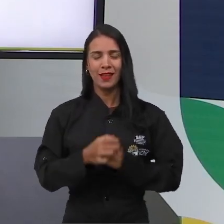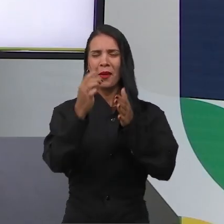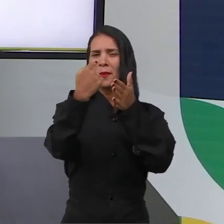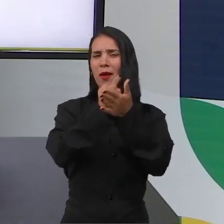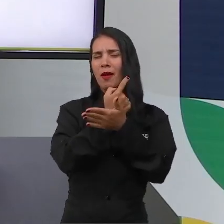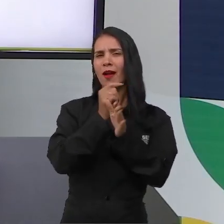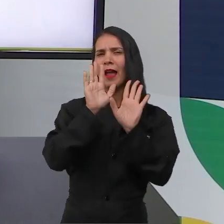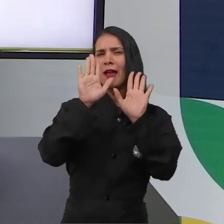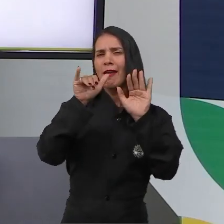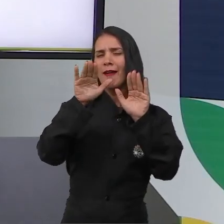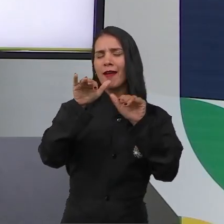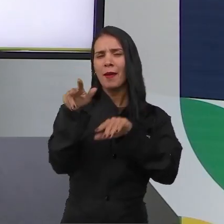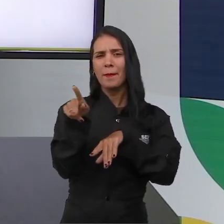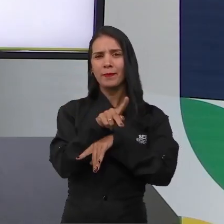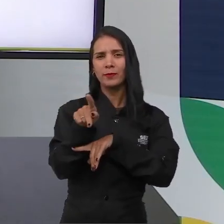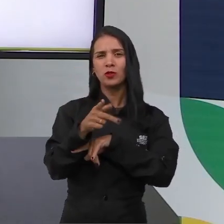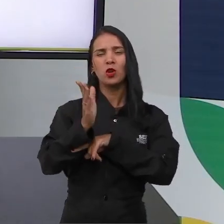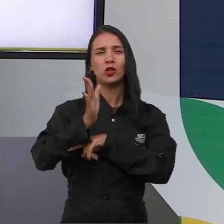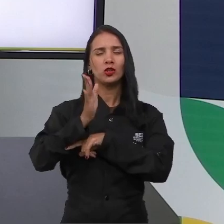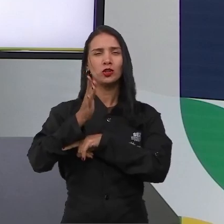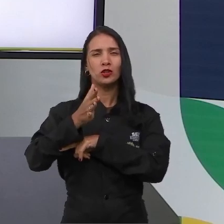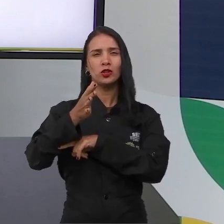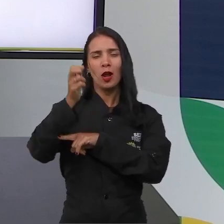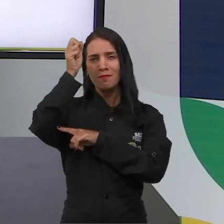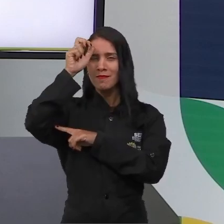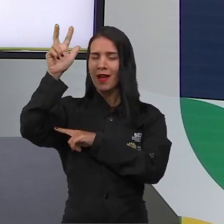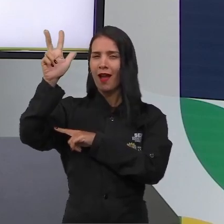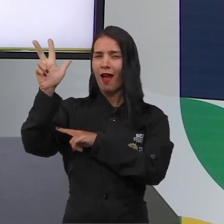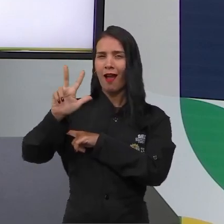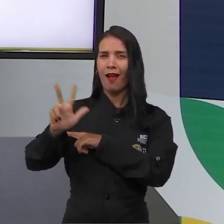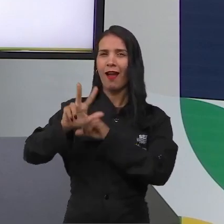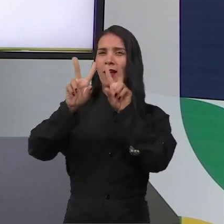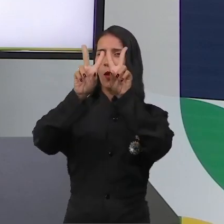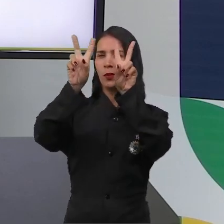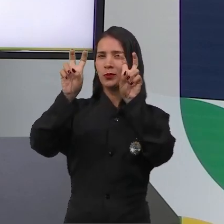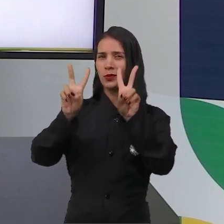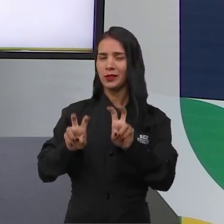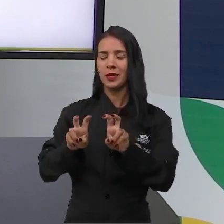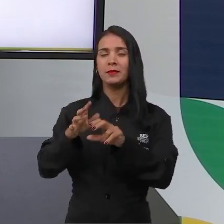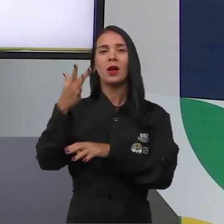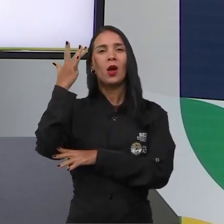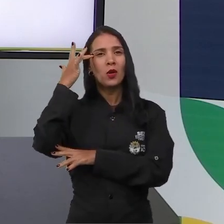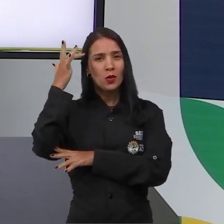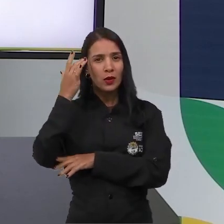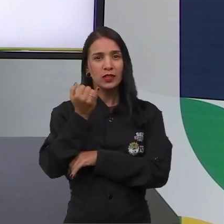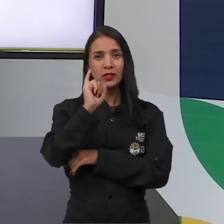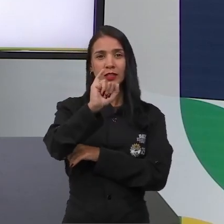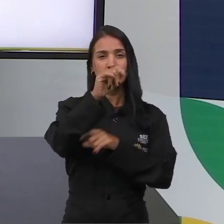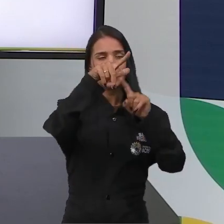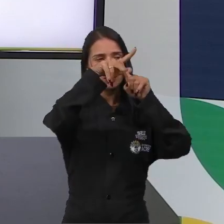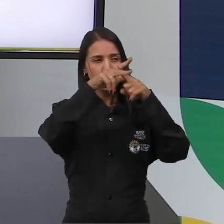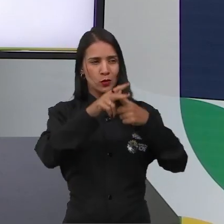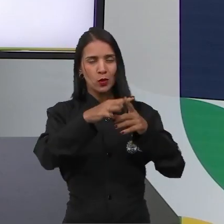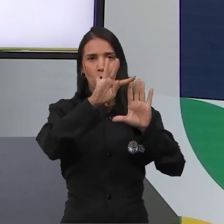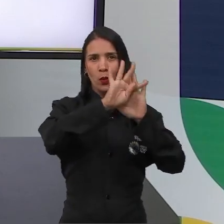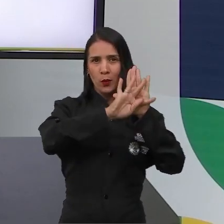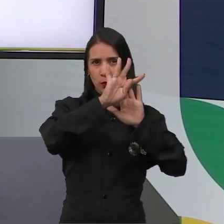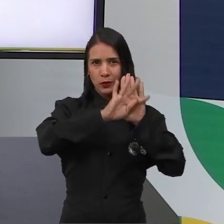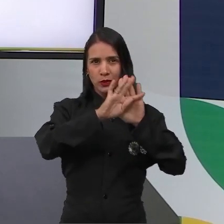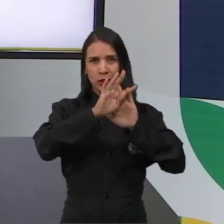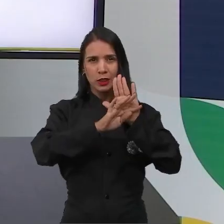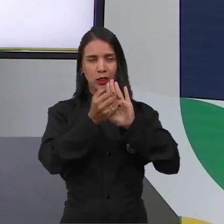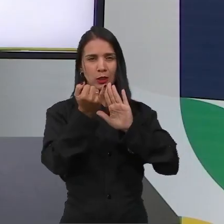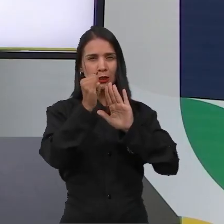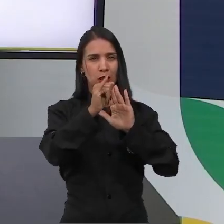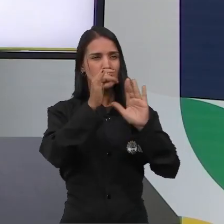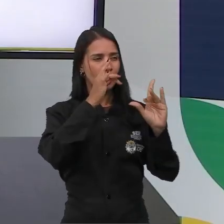Professora, agora eu estou expert no assunto. Eu acredito que quando eu for fazer ali a correção do meu texto, para verificar se eu tenho